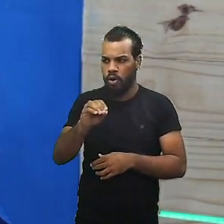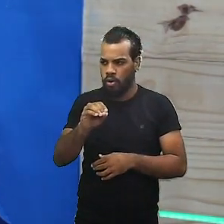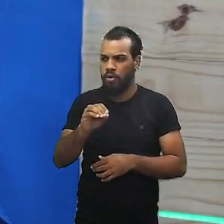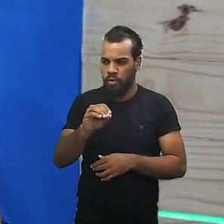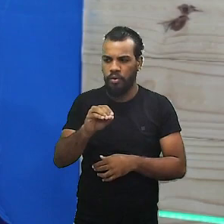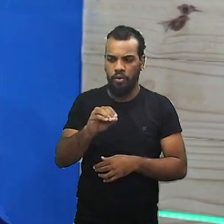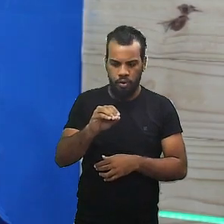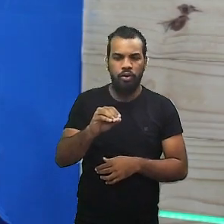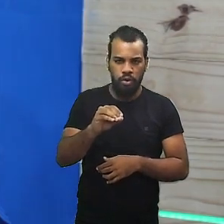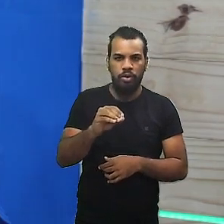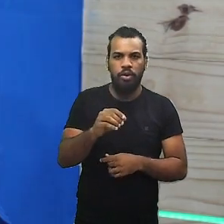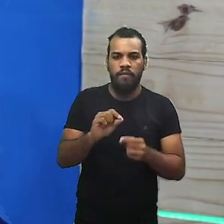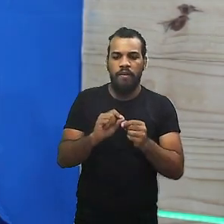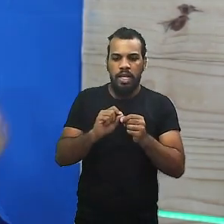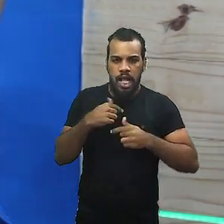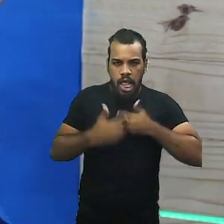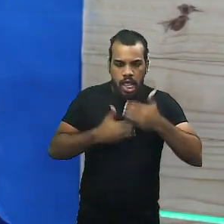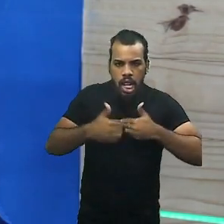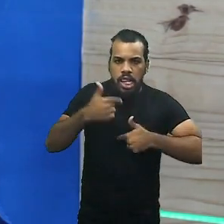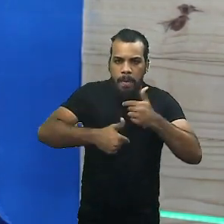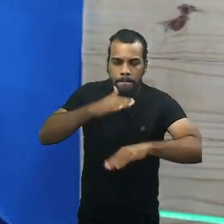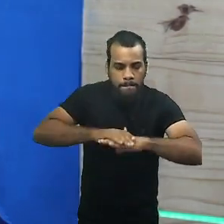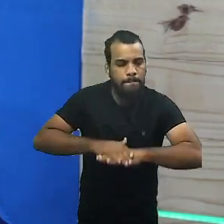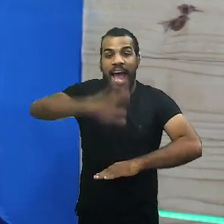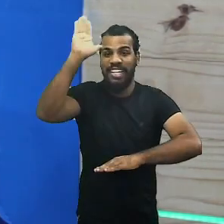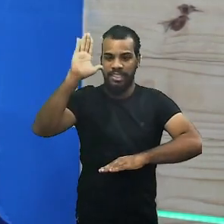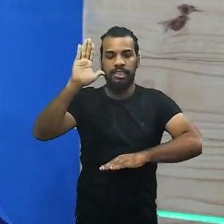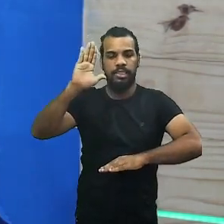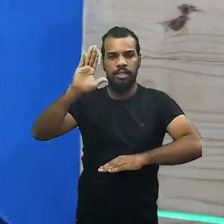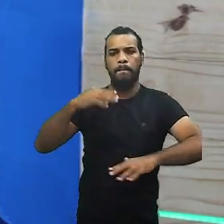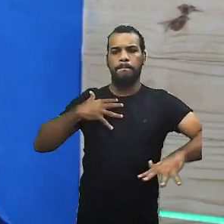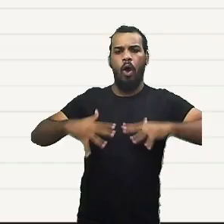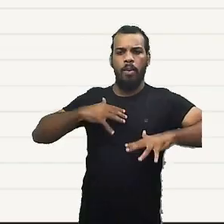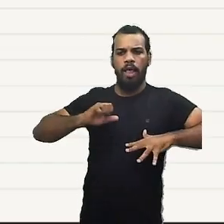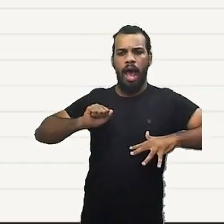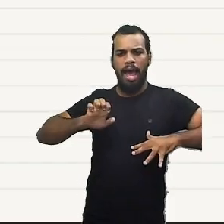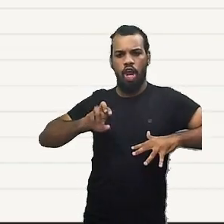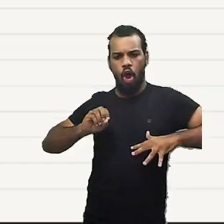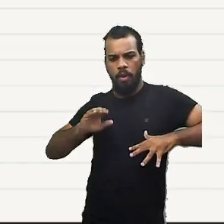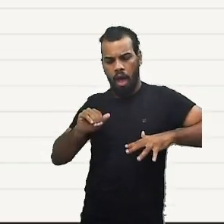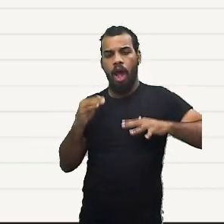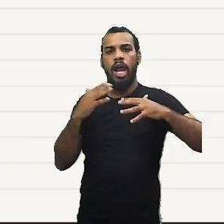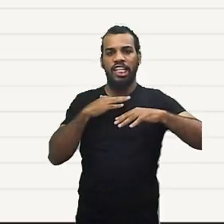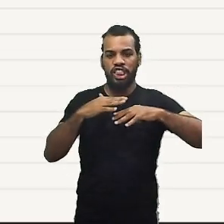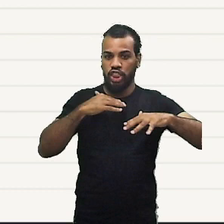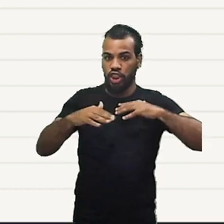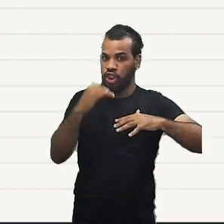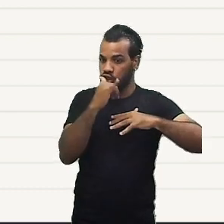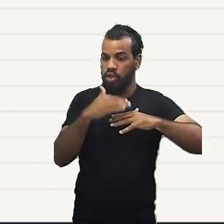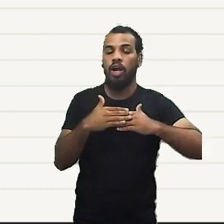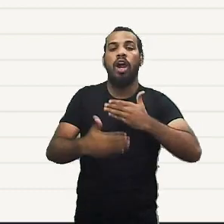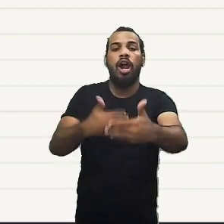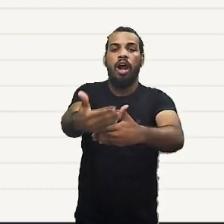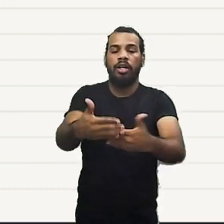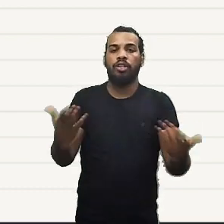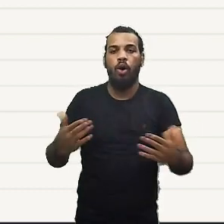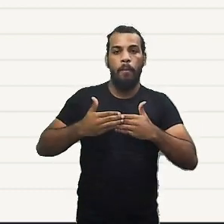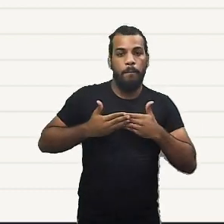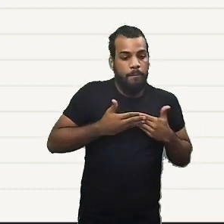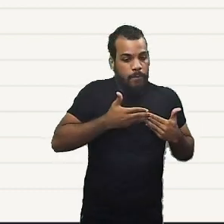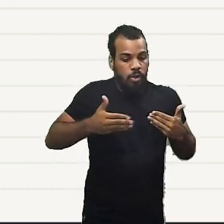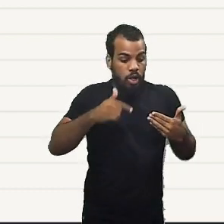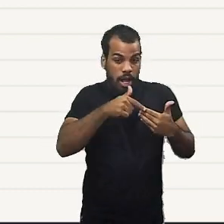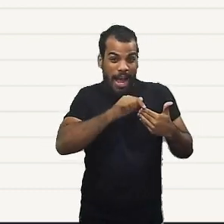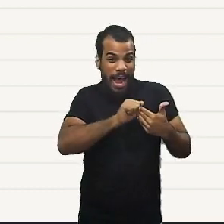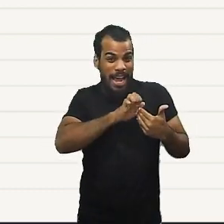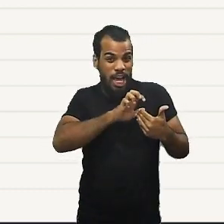produzir muito mais energia. Eles iam produzir muito mais energia. É por isso que o processo aeróbio, ele